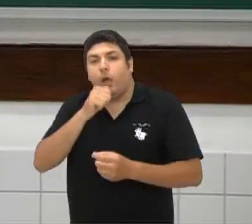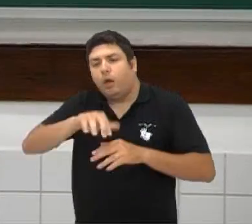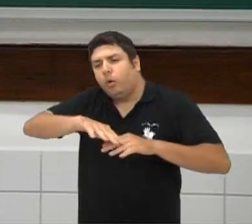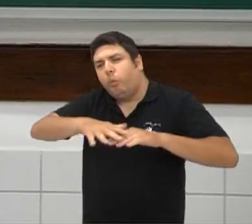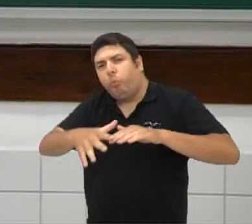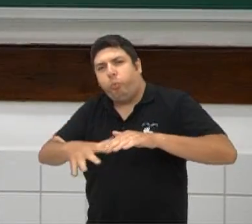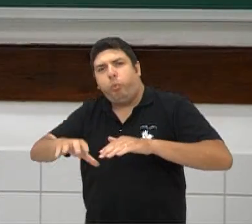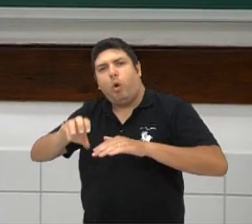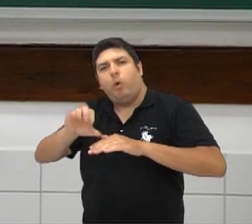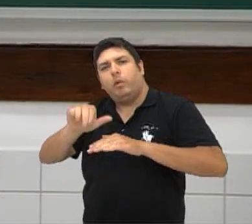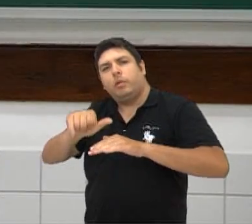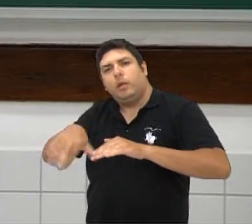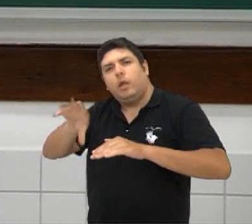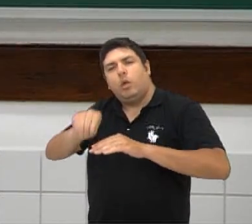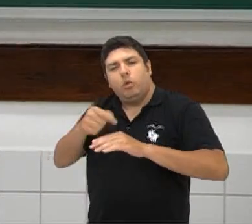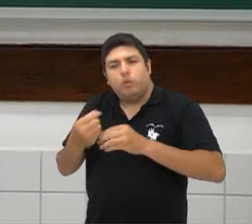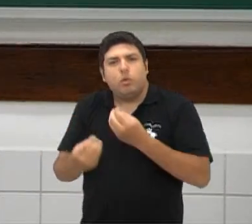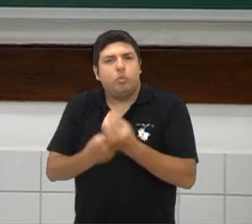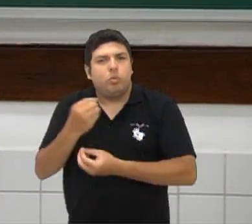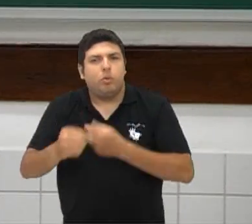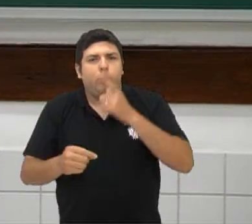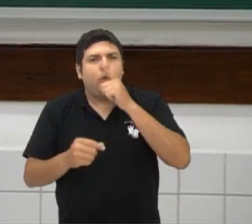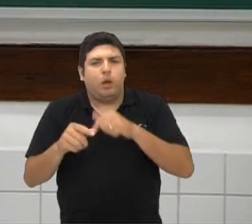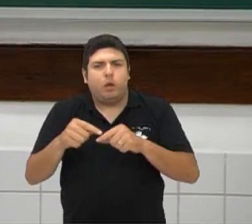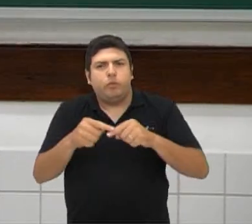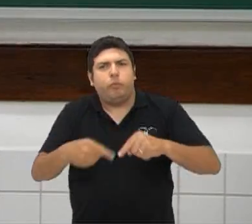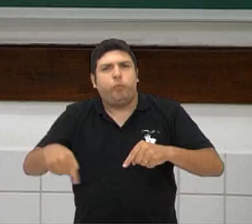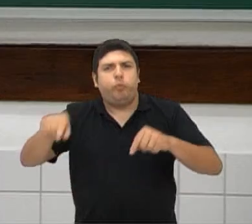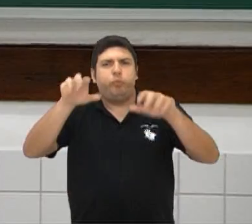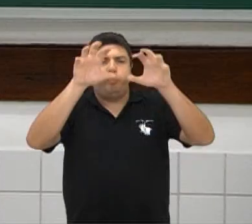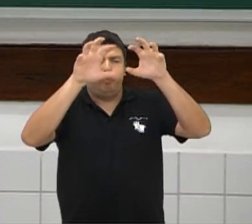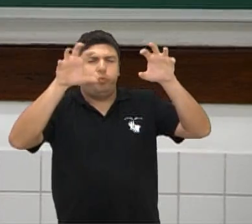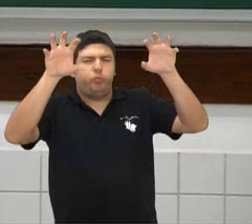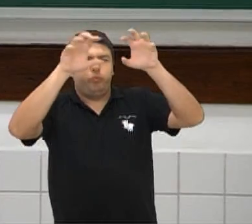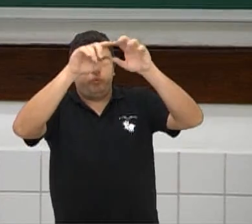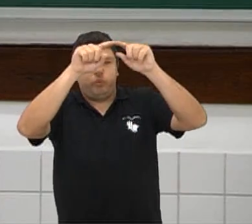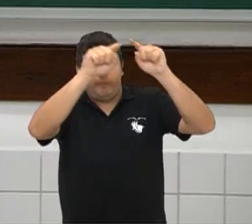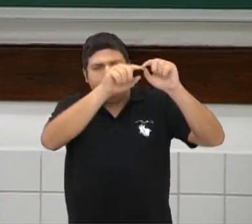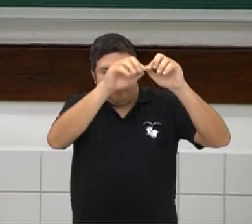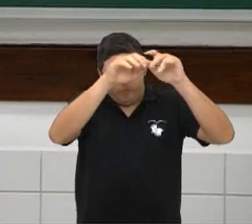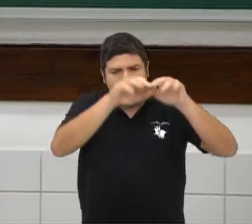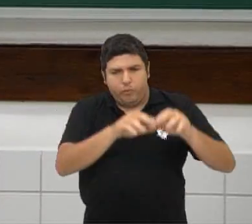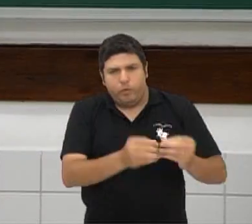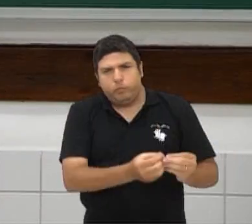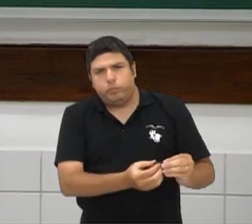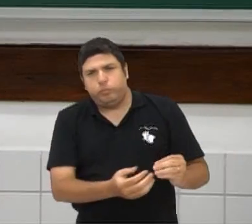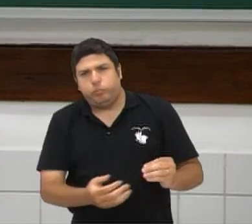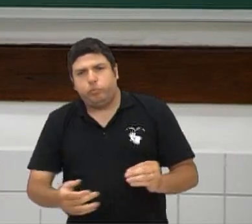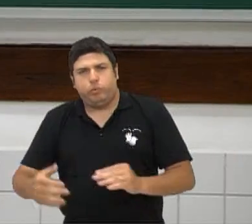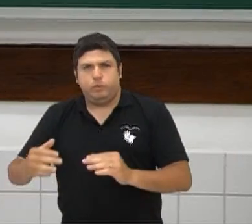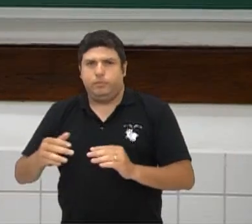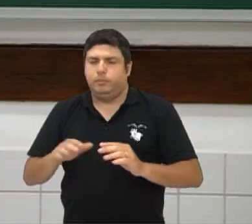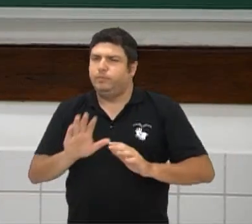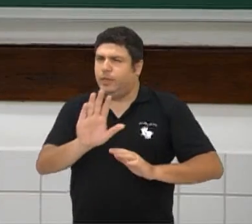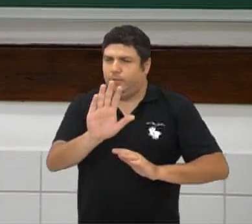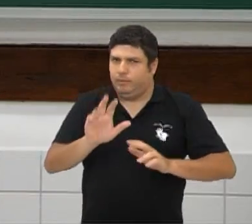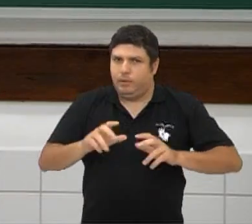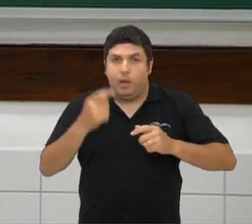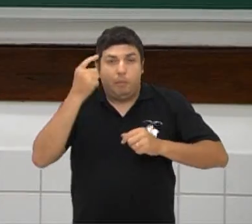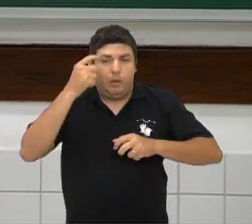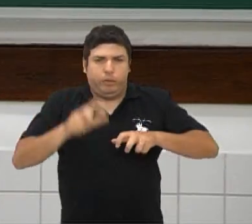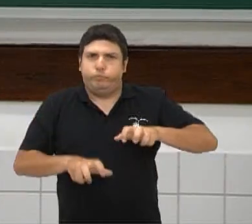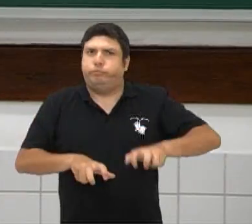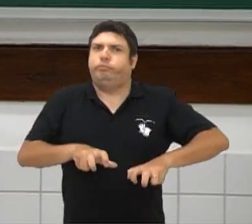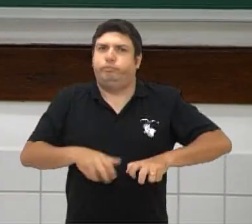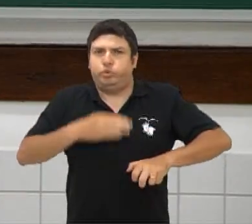potável novamente, foi lá para o rio bonitinho e volta aqui para a nossa torneira hoje para a gente beber, por exemplo. Tudo bem? Então não é o dinossauro que fez xixi e virou o oceano, por